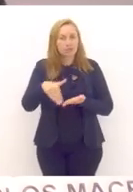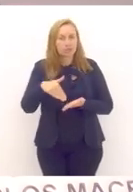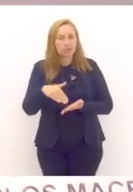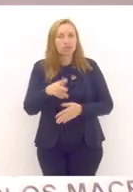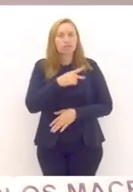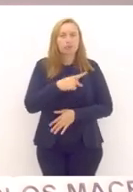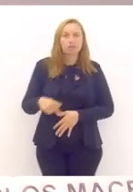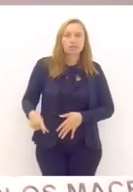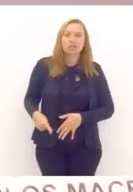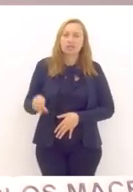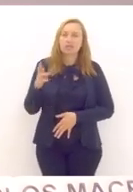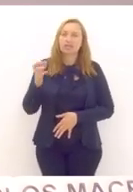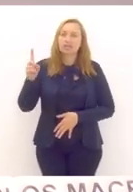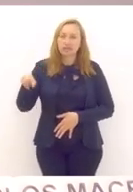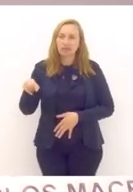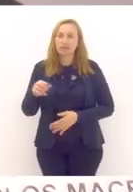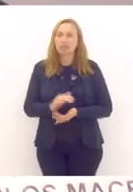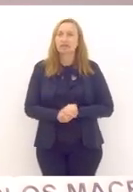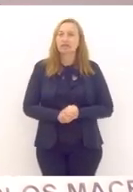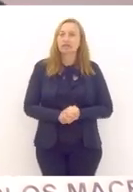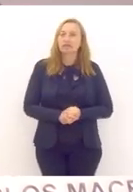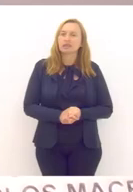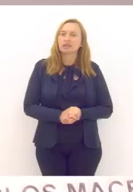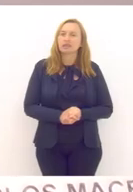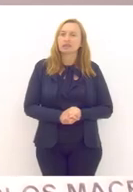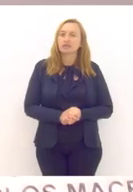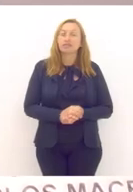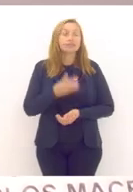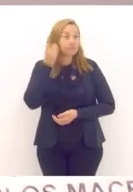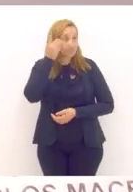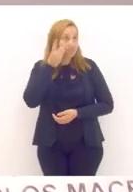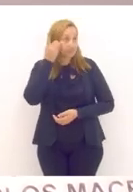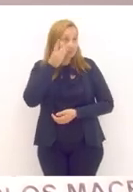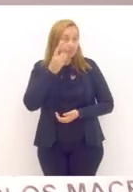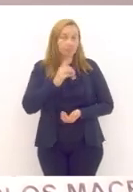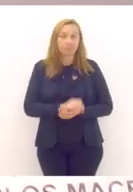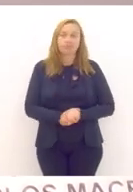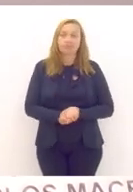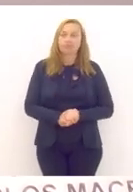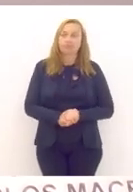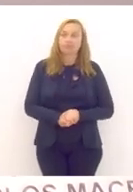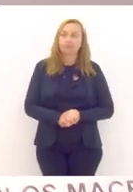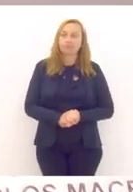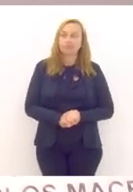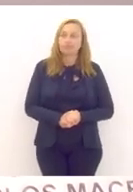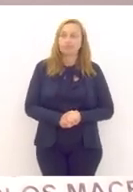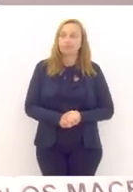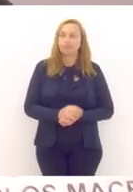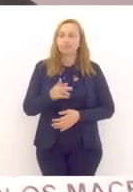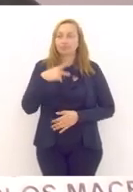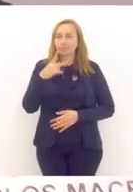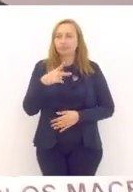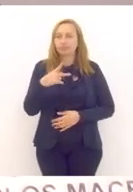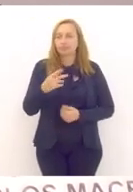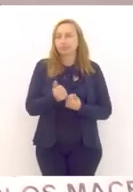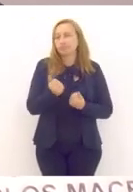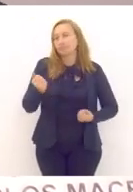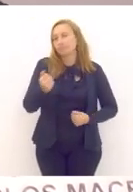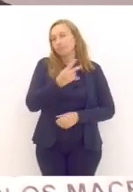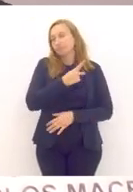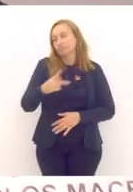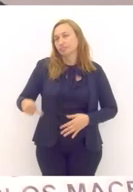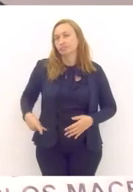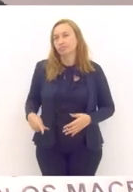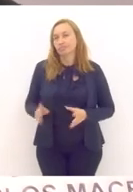presidente André Corrêa, que tem se feito aos deputados, outro dia questionaram ao vice-presidente